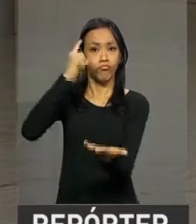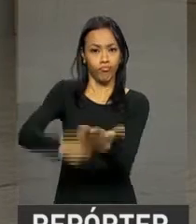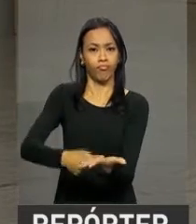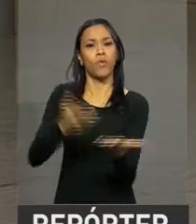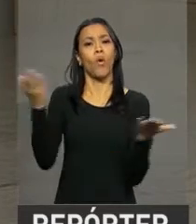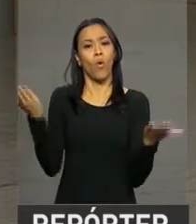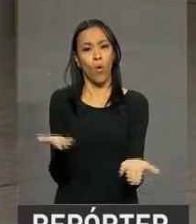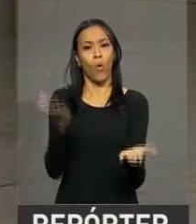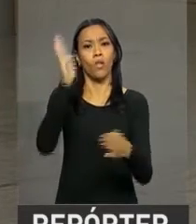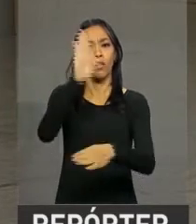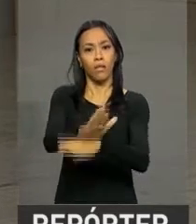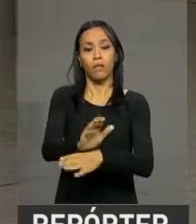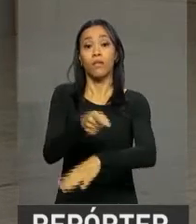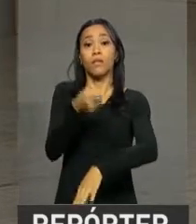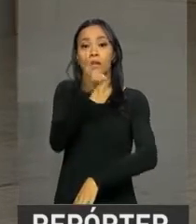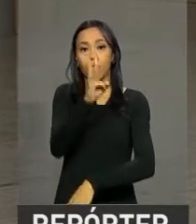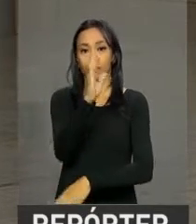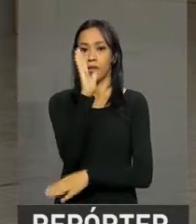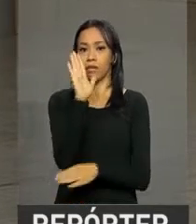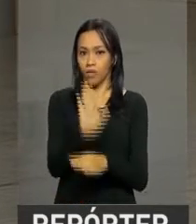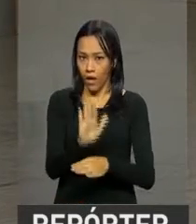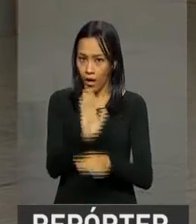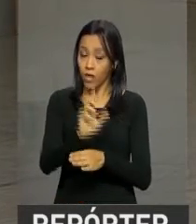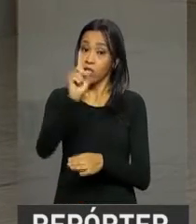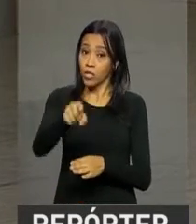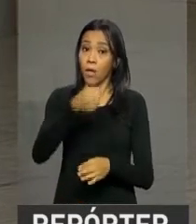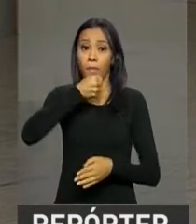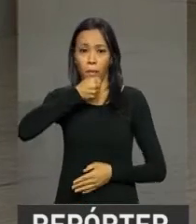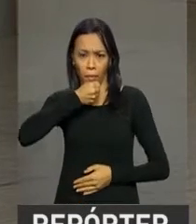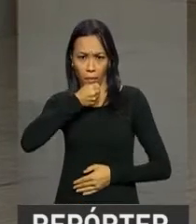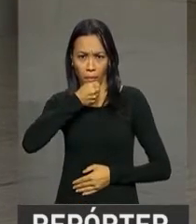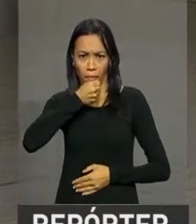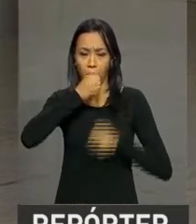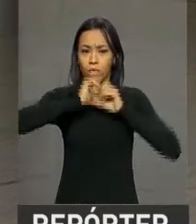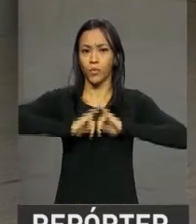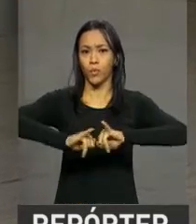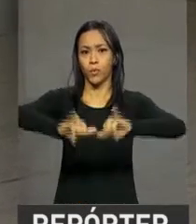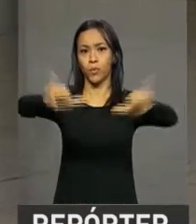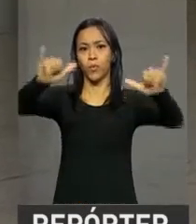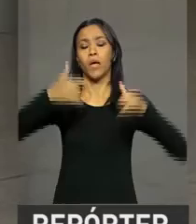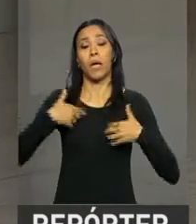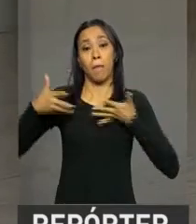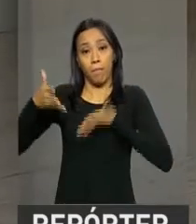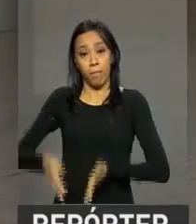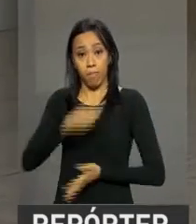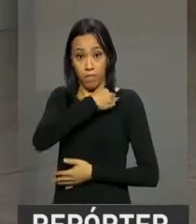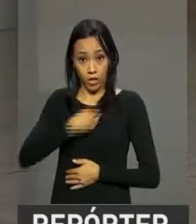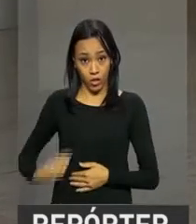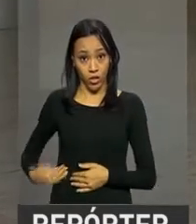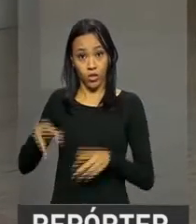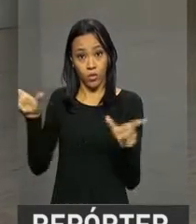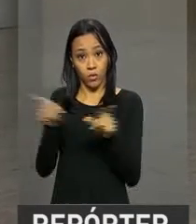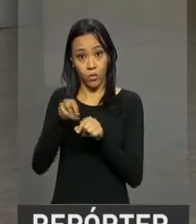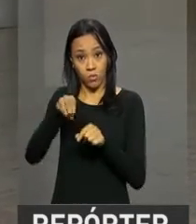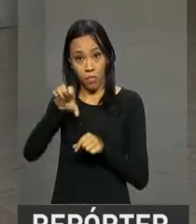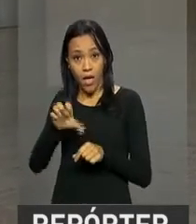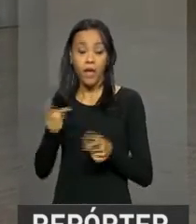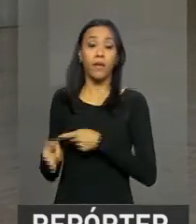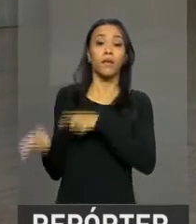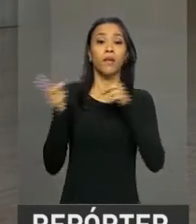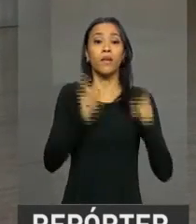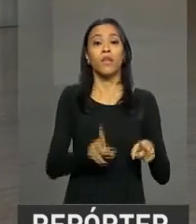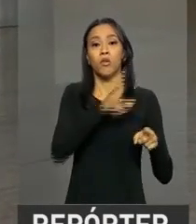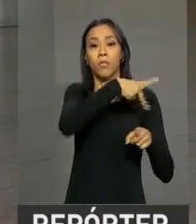às 3 horas da tarde essa entrevista coletiva aqui em brasília com a participação do ministro da educação e também do presidente do inep